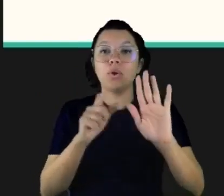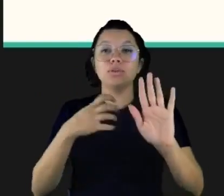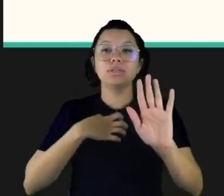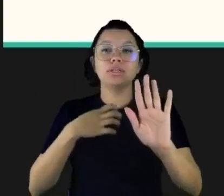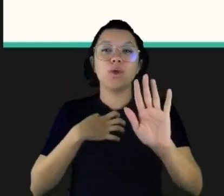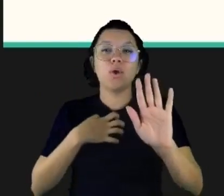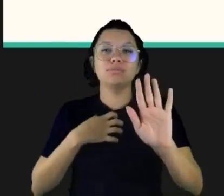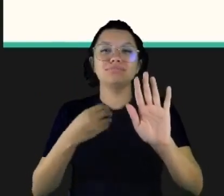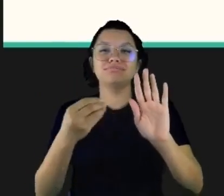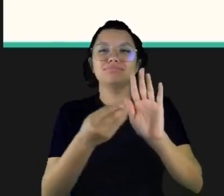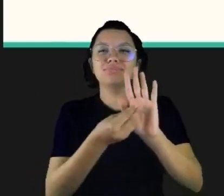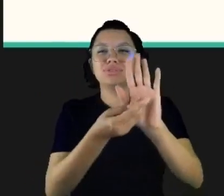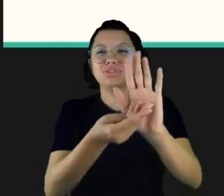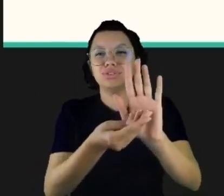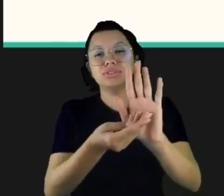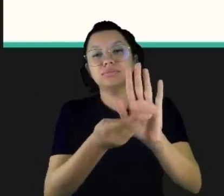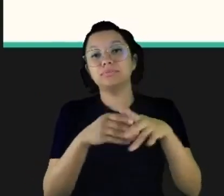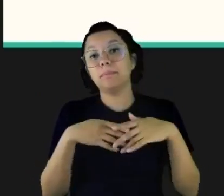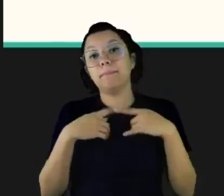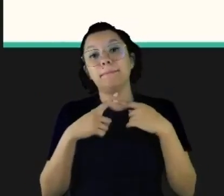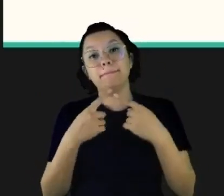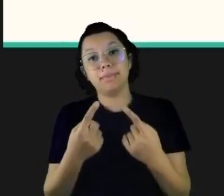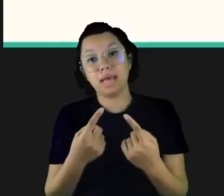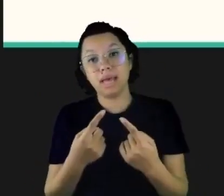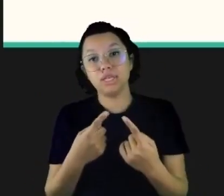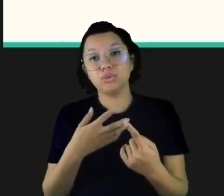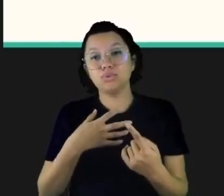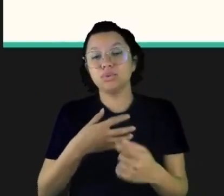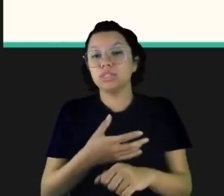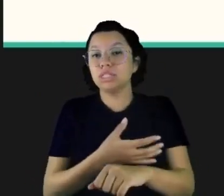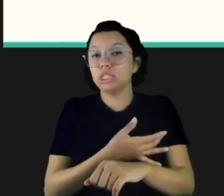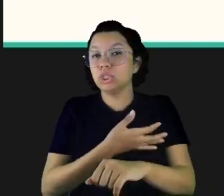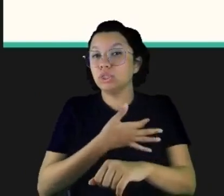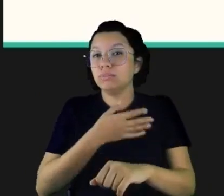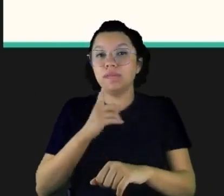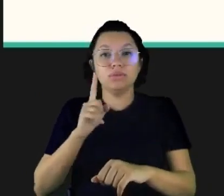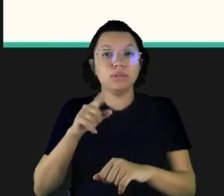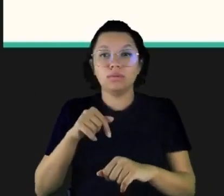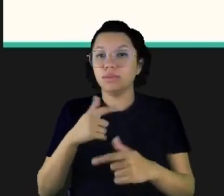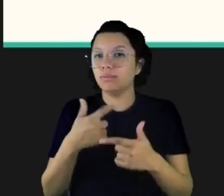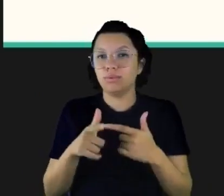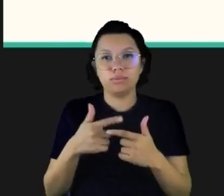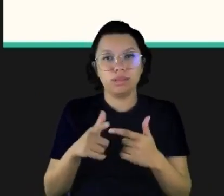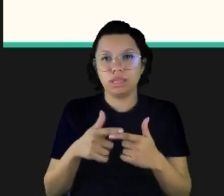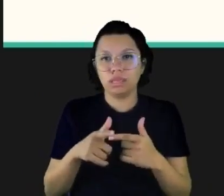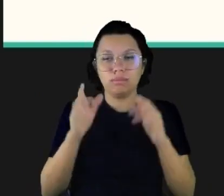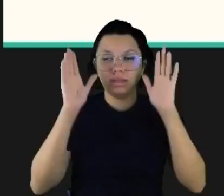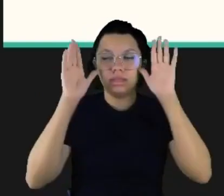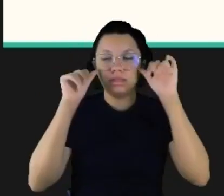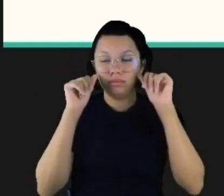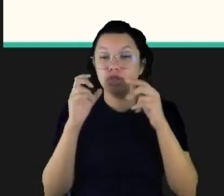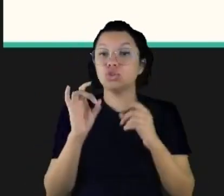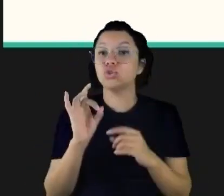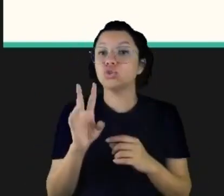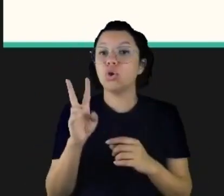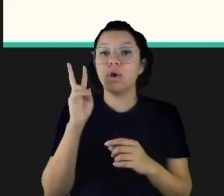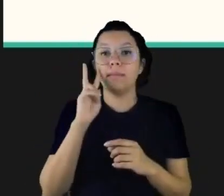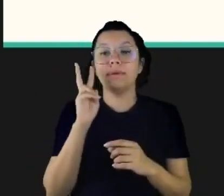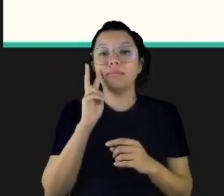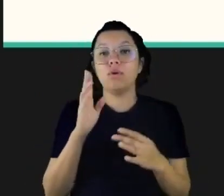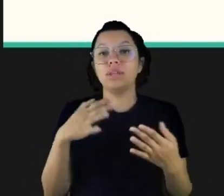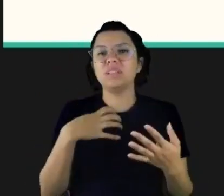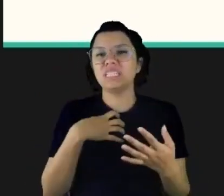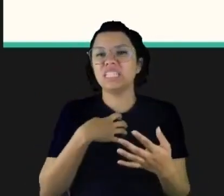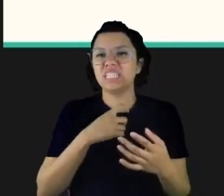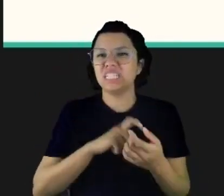sentindo. Porém, os sentimentos não são comprometidos na demência. A memória, sim. Então, ele sente raiva,